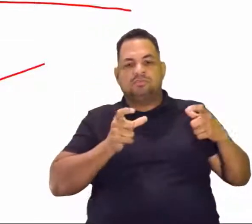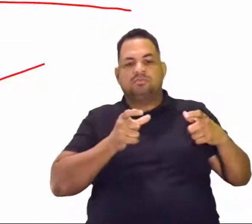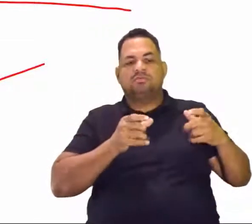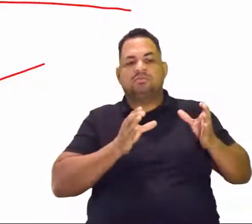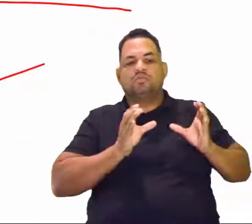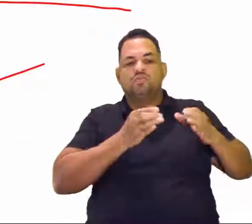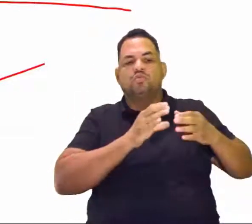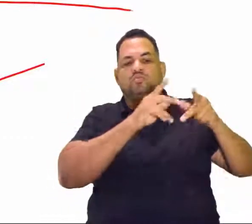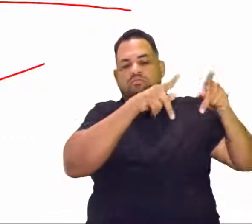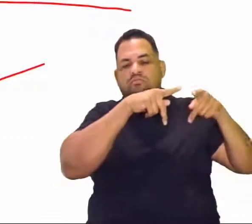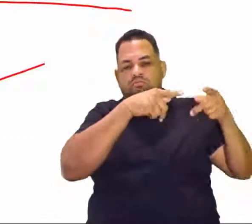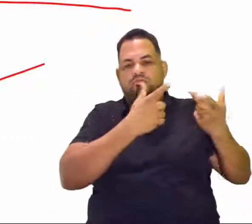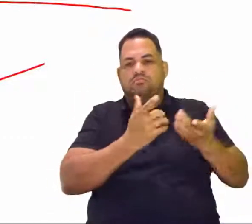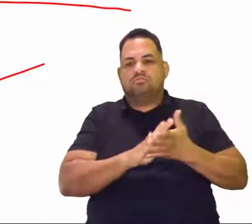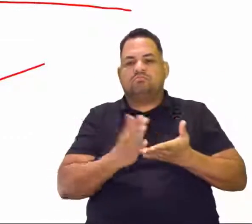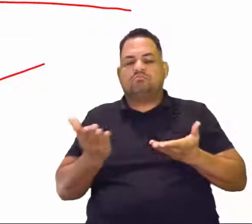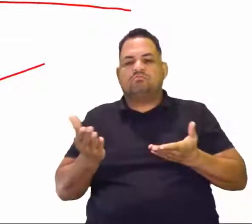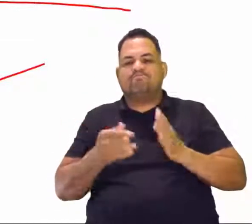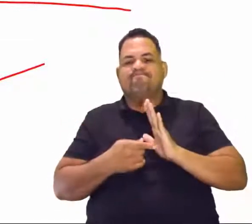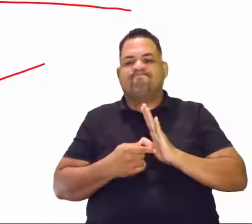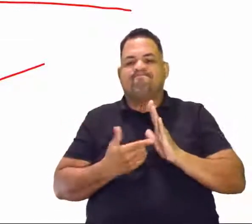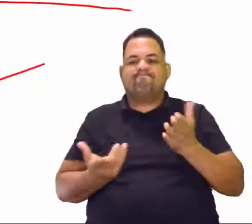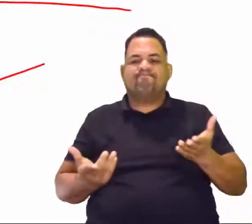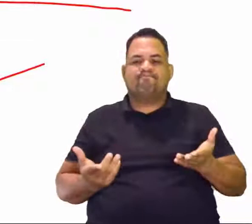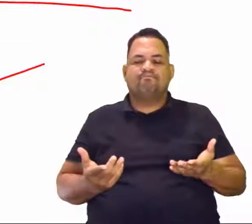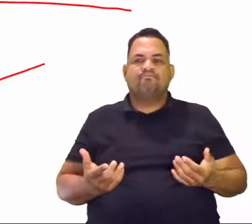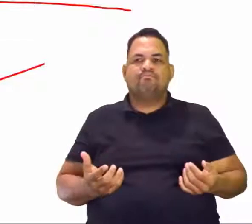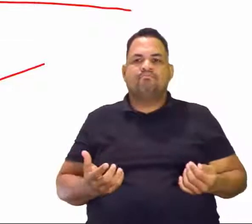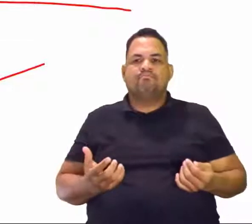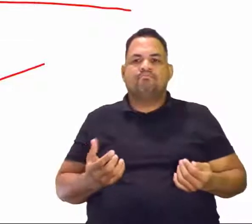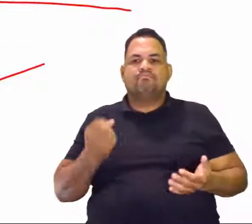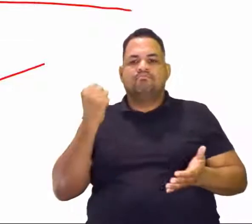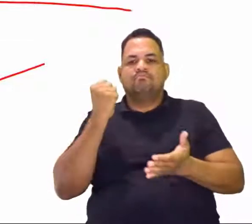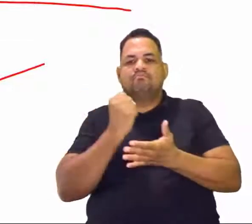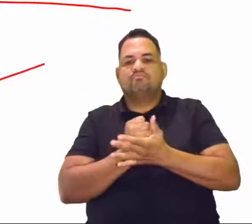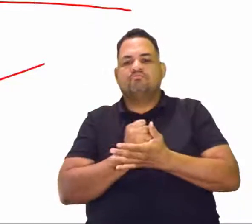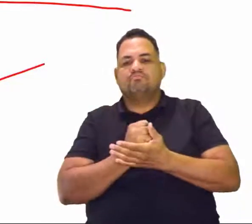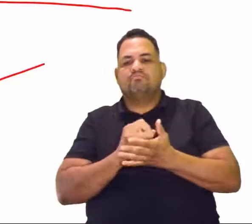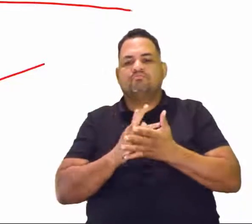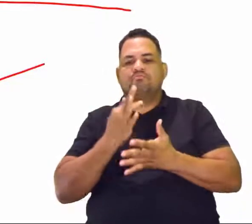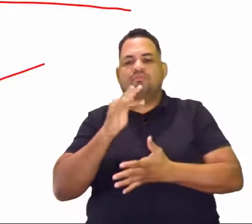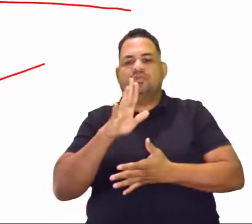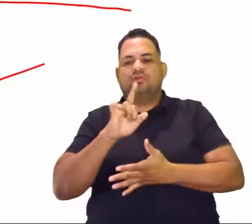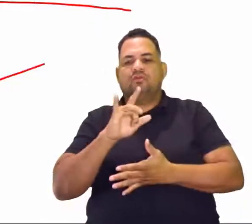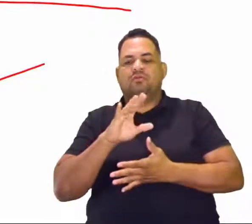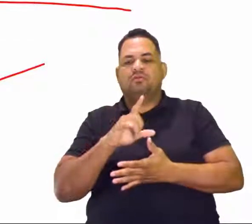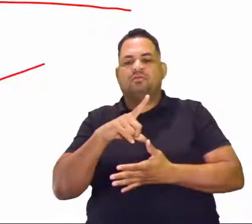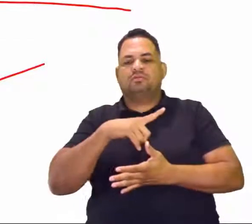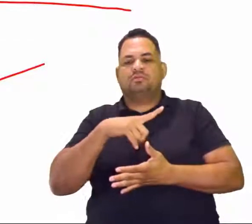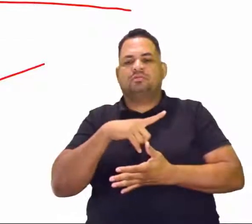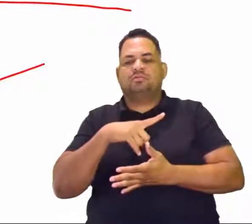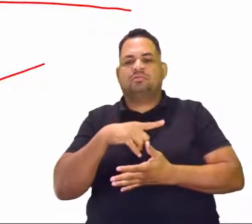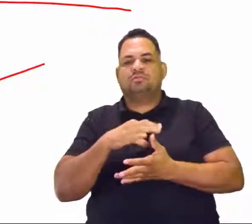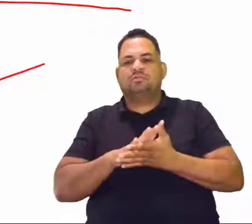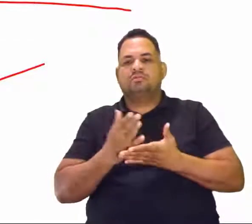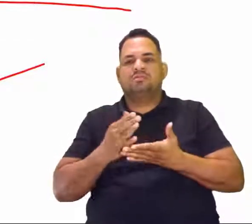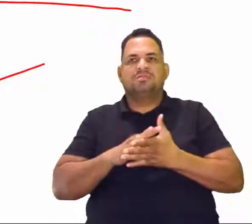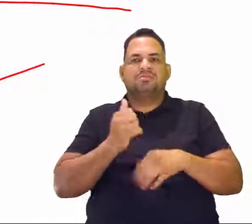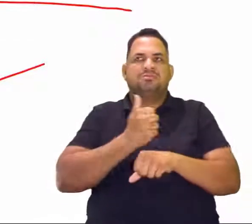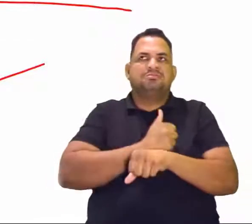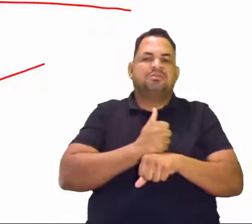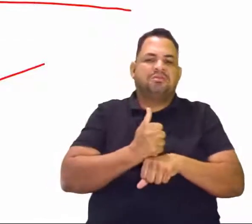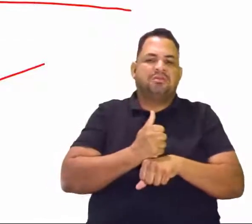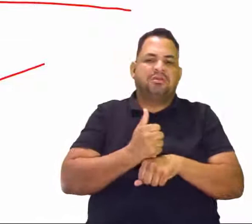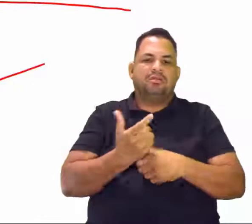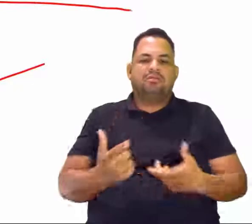e que isso estava aí é marcado pelos fenótipos e que sutiã tinha ver com questões Morais